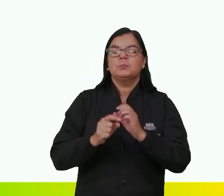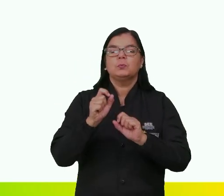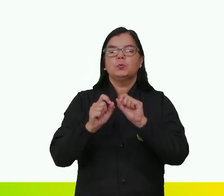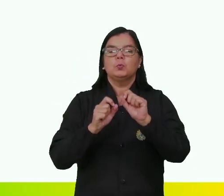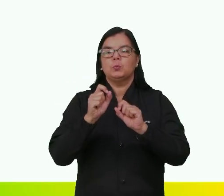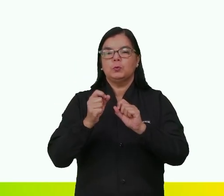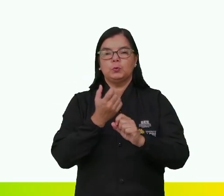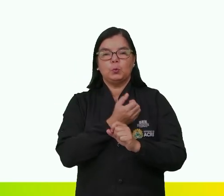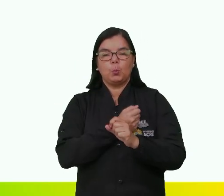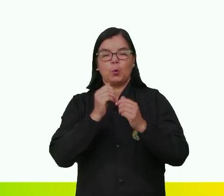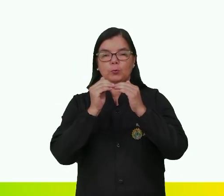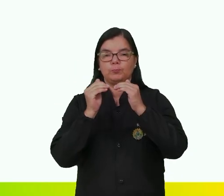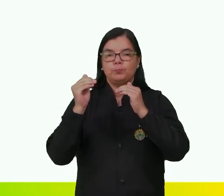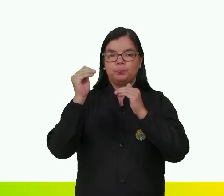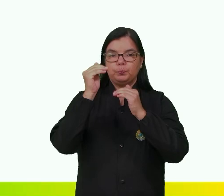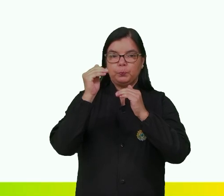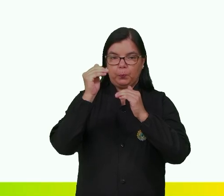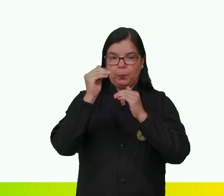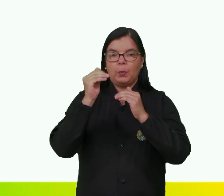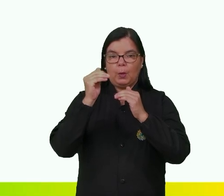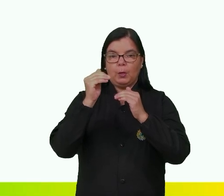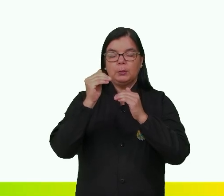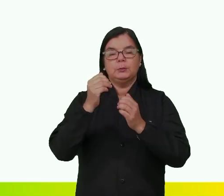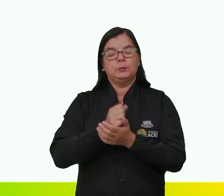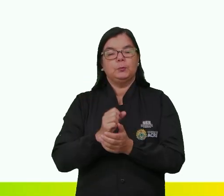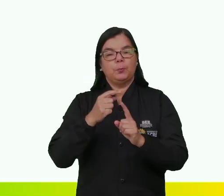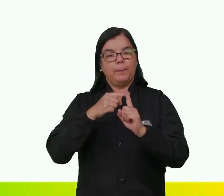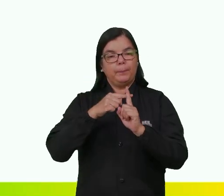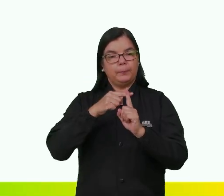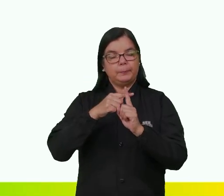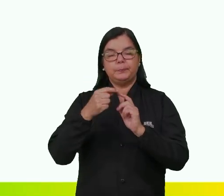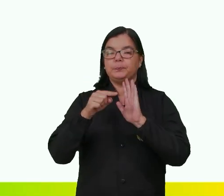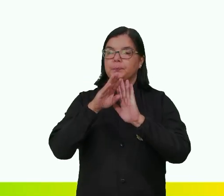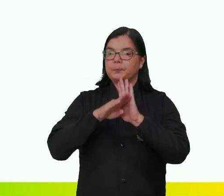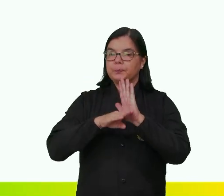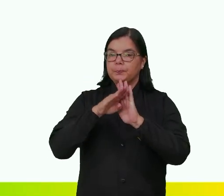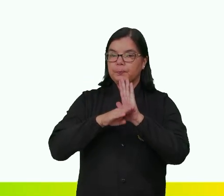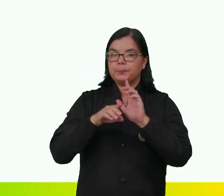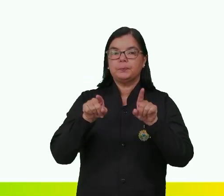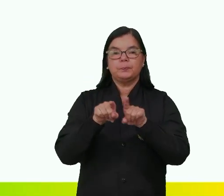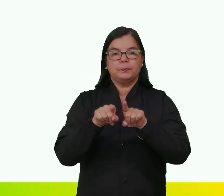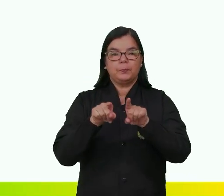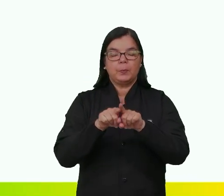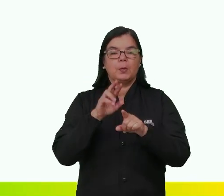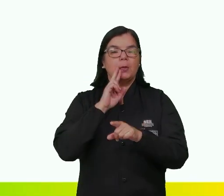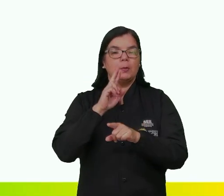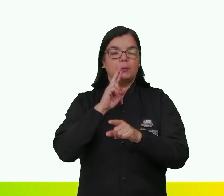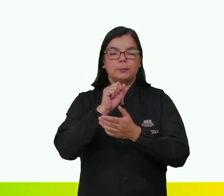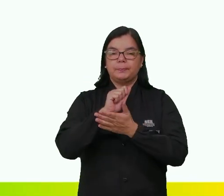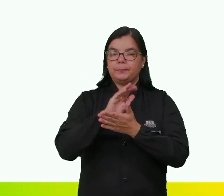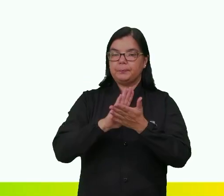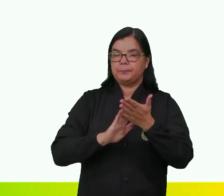um pouco sobre potências de números inteiros, negativos e positivos, e depois fazer um probleminha.